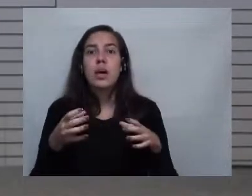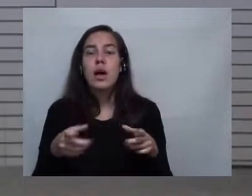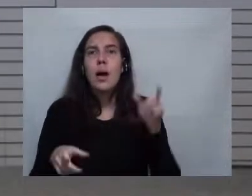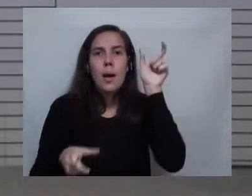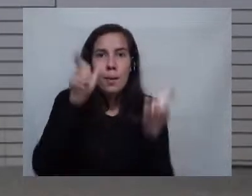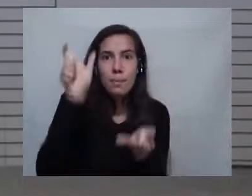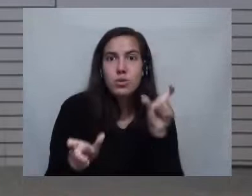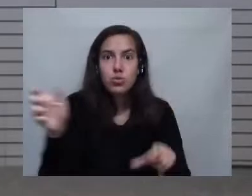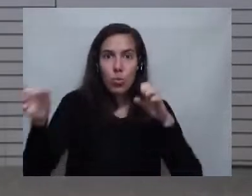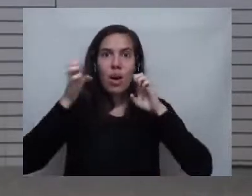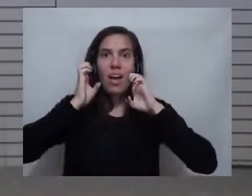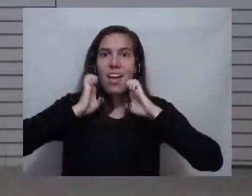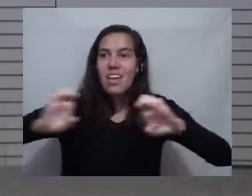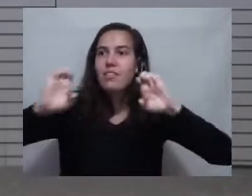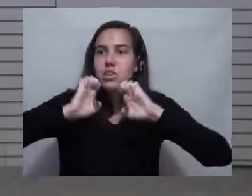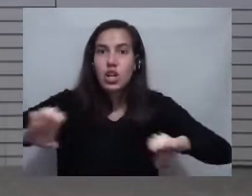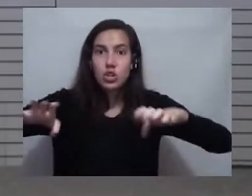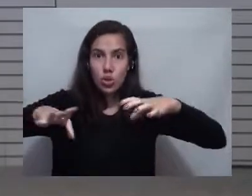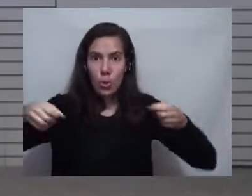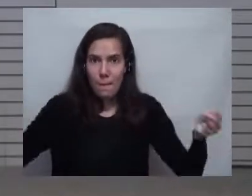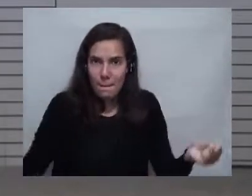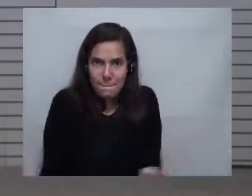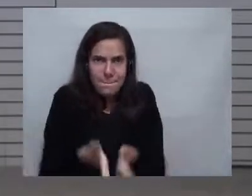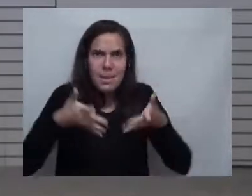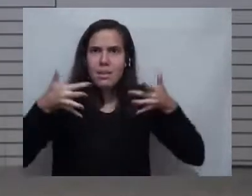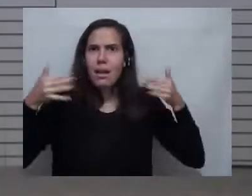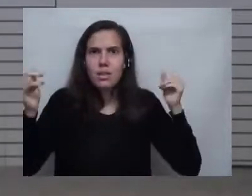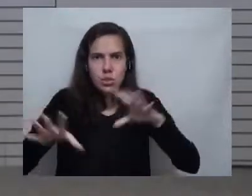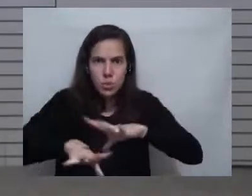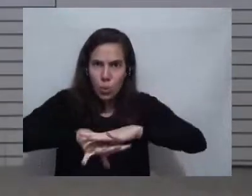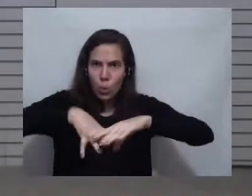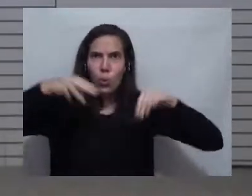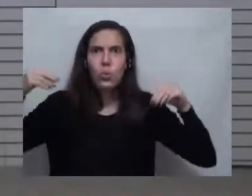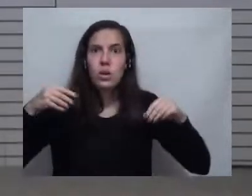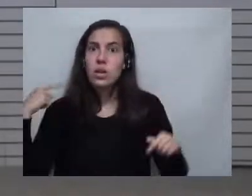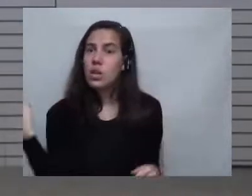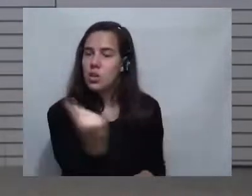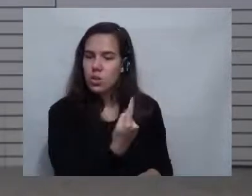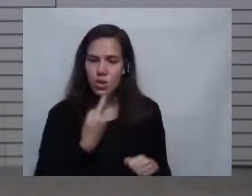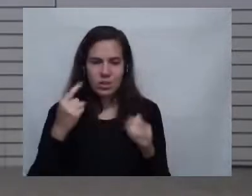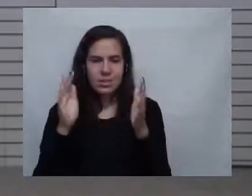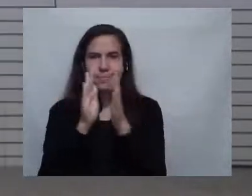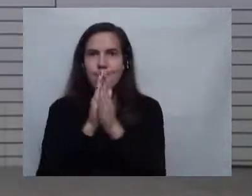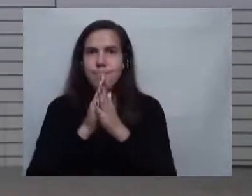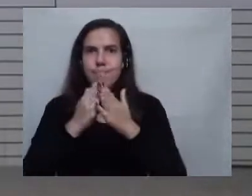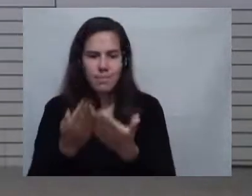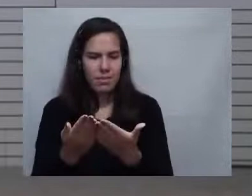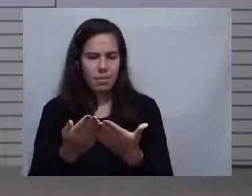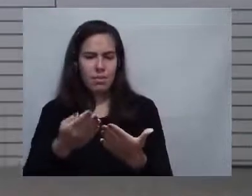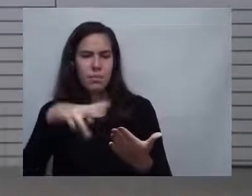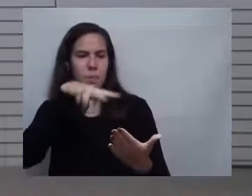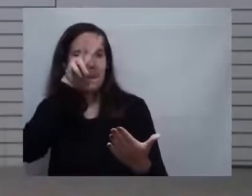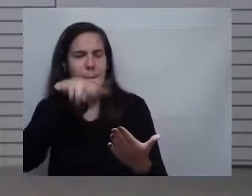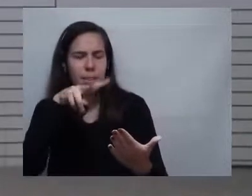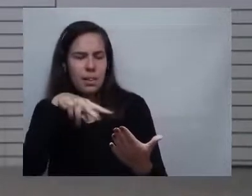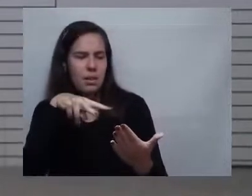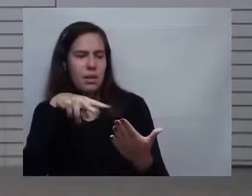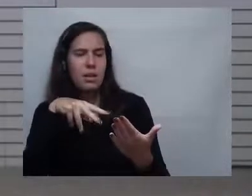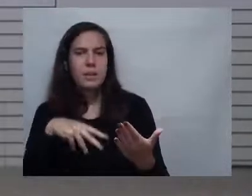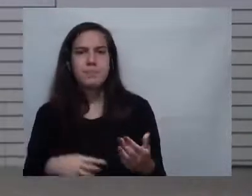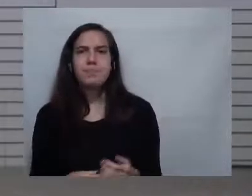dos Milagres e quando você ler a Bíblia se você não pode ler